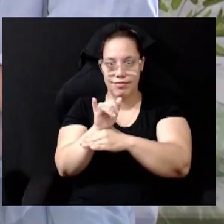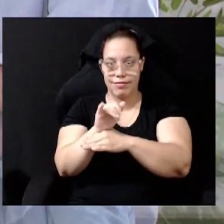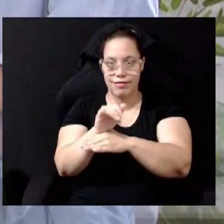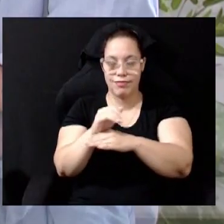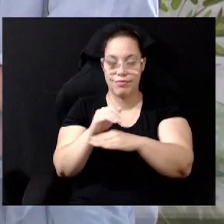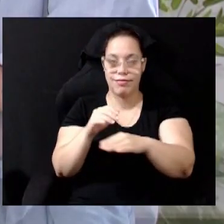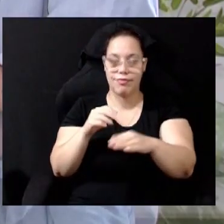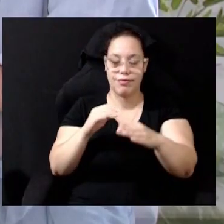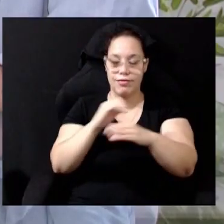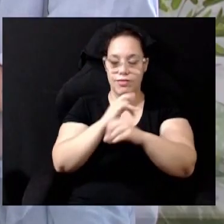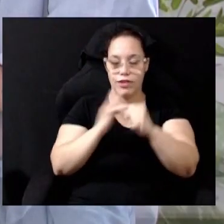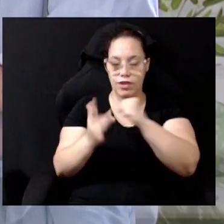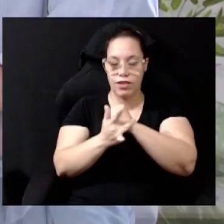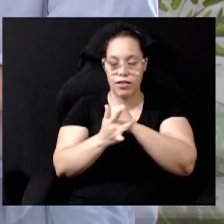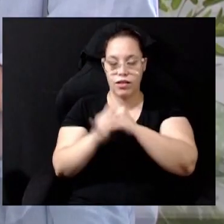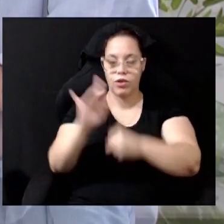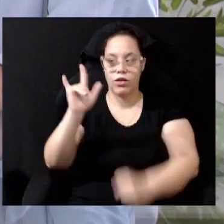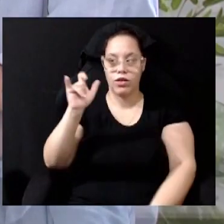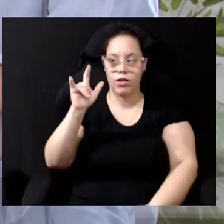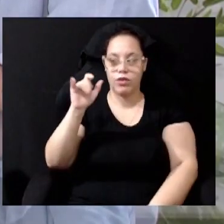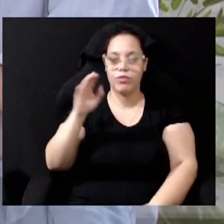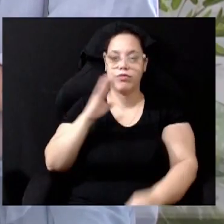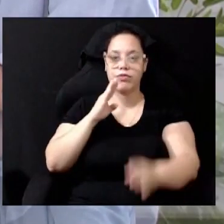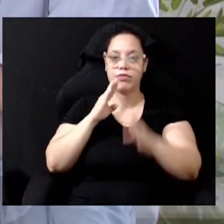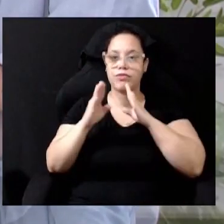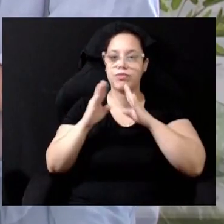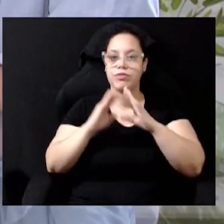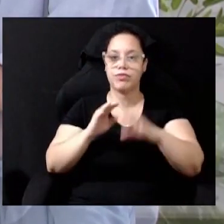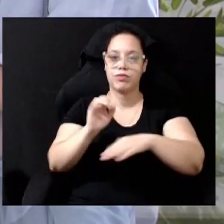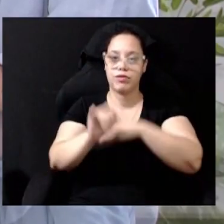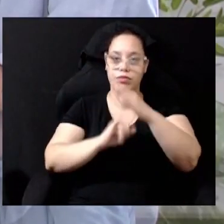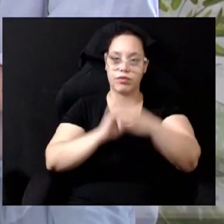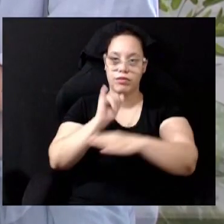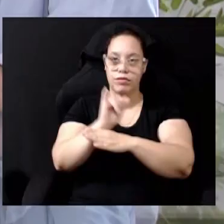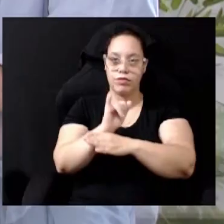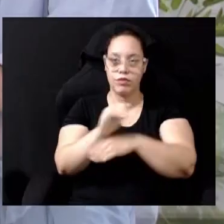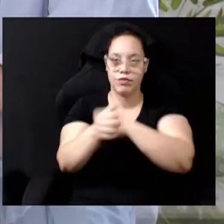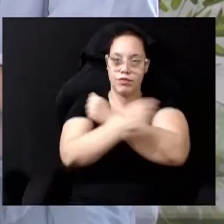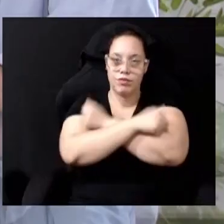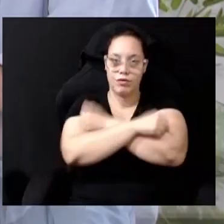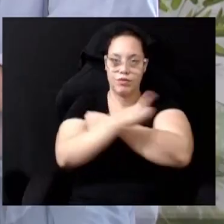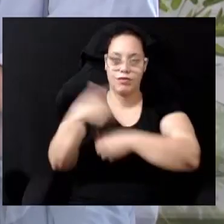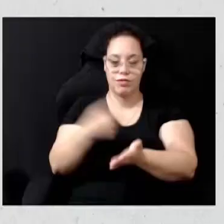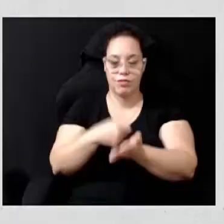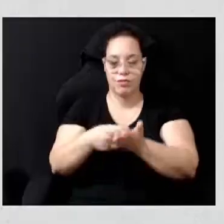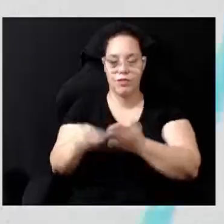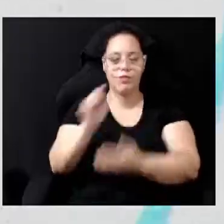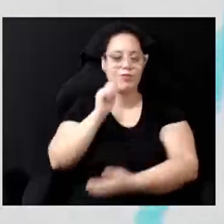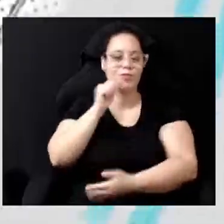sociais, no Instagram e no Facebook, TV Câmara Campinas. Um abraço e até o próximo Na Ponta do Lápis.